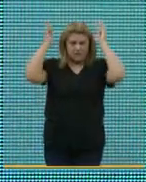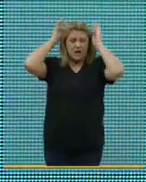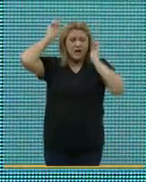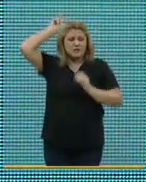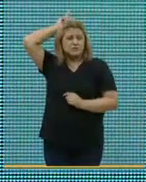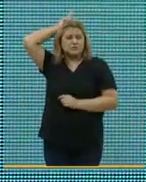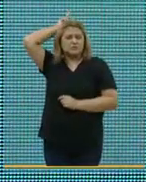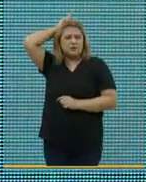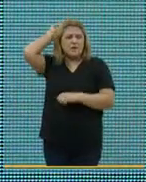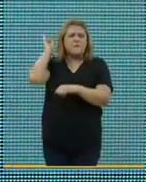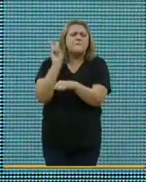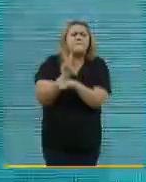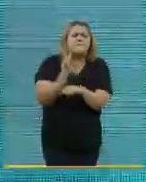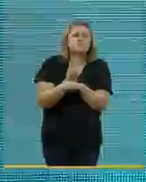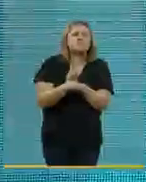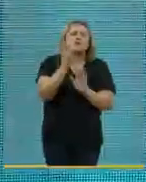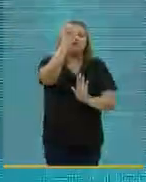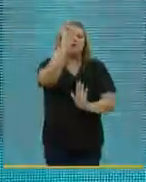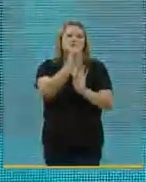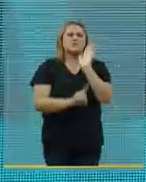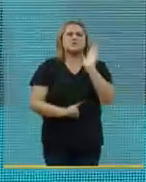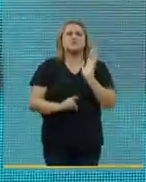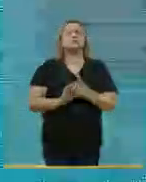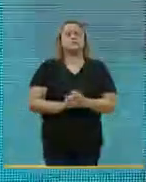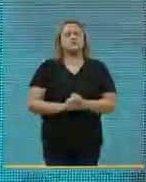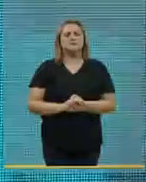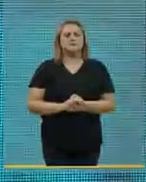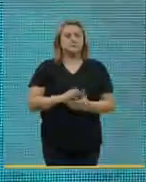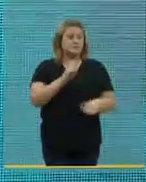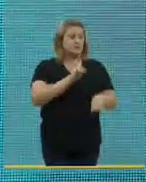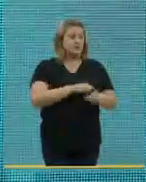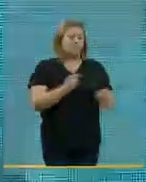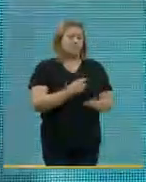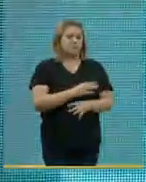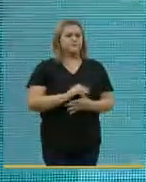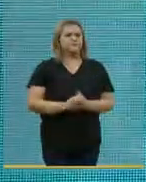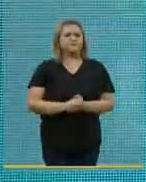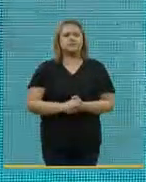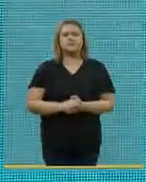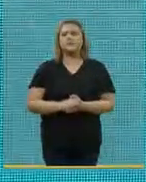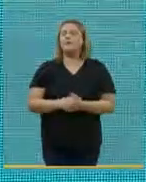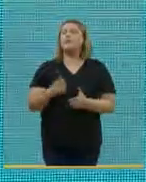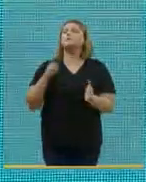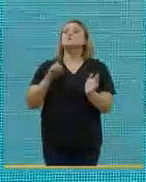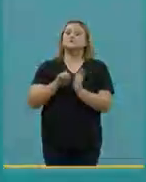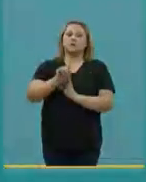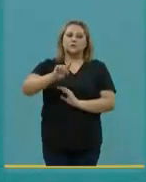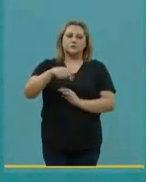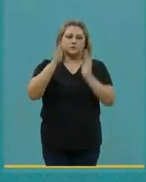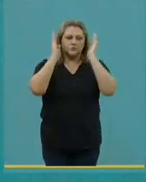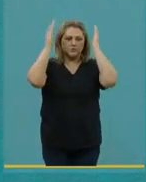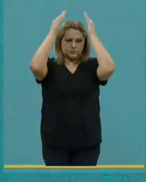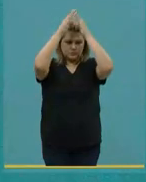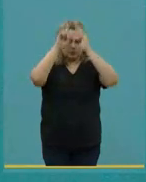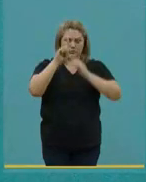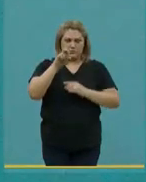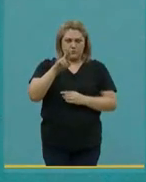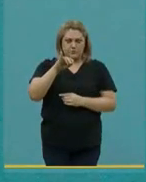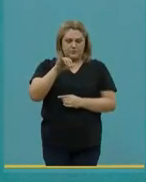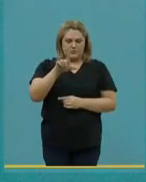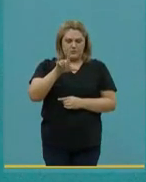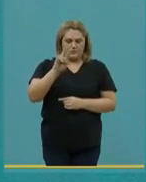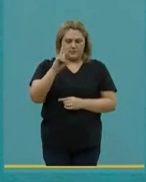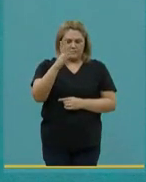proteger os direitos tempo esgotado a próxima pergunta será de dom guilherme william gibson é